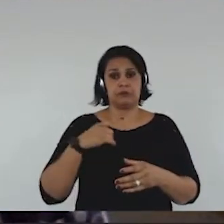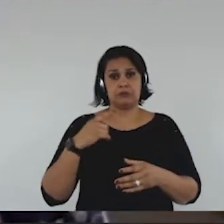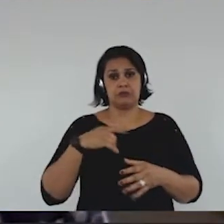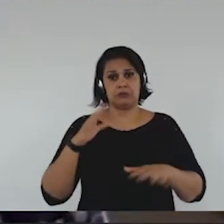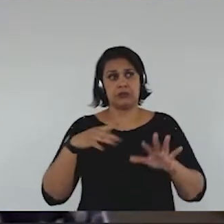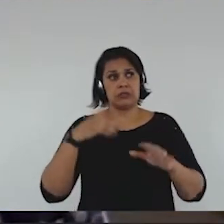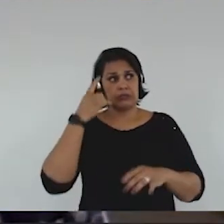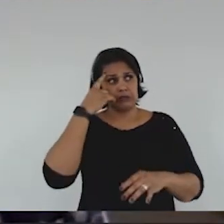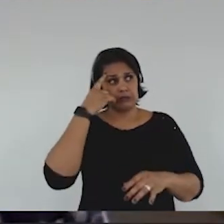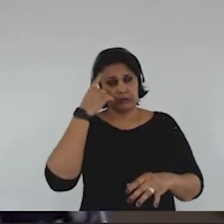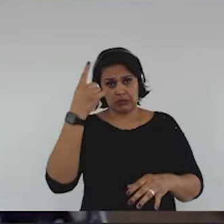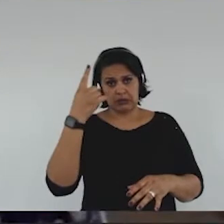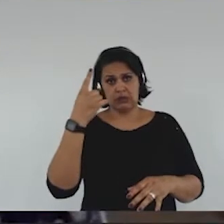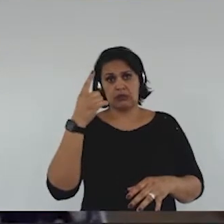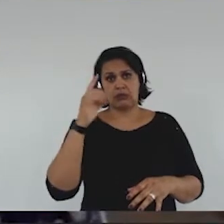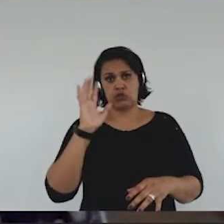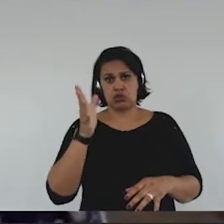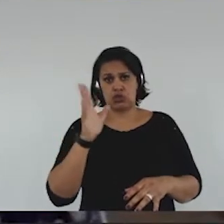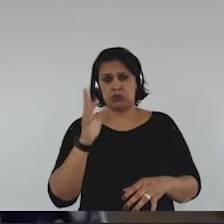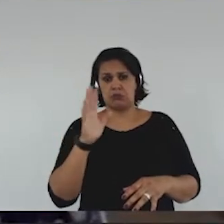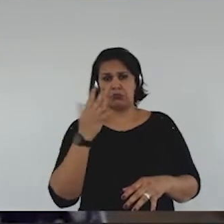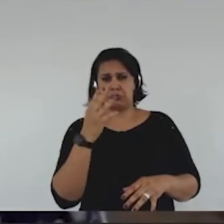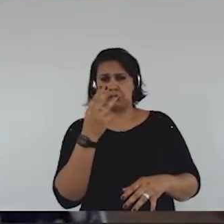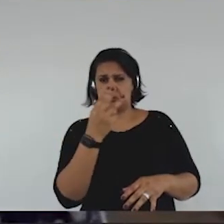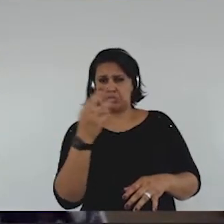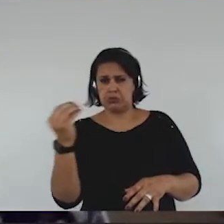na CCBC, cerca de 300